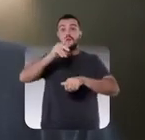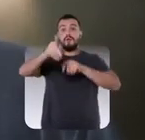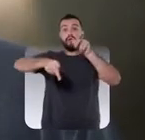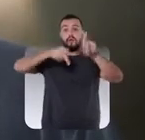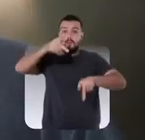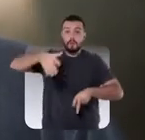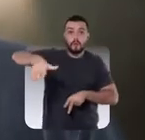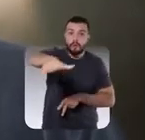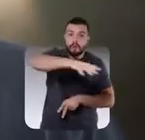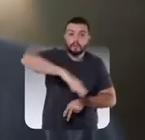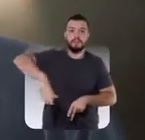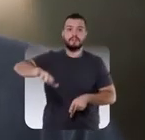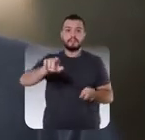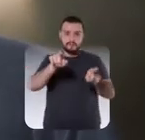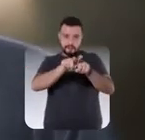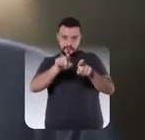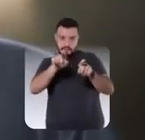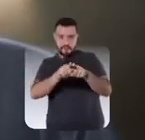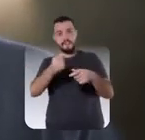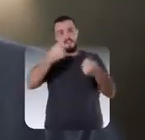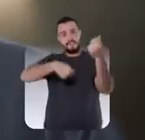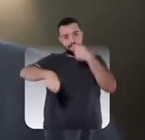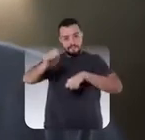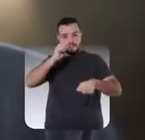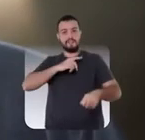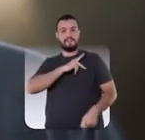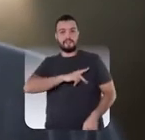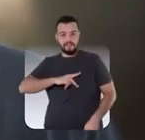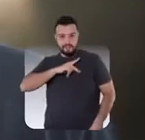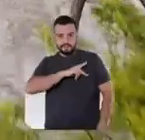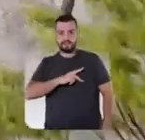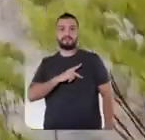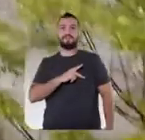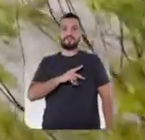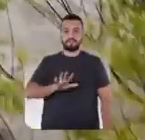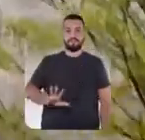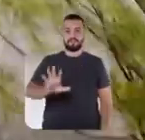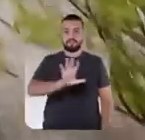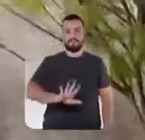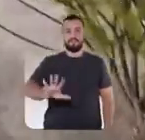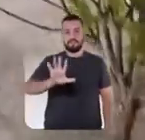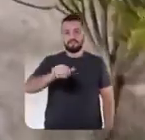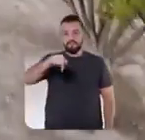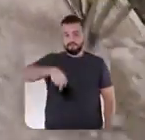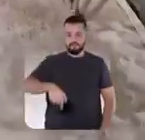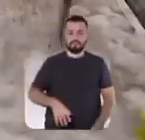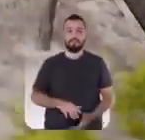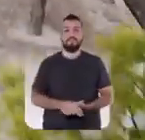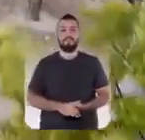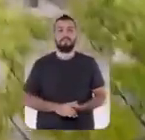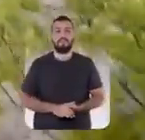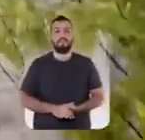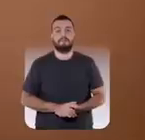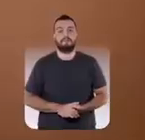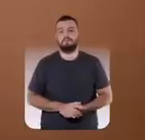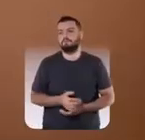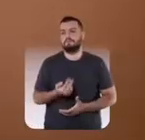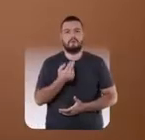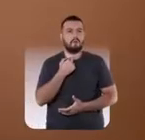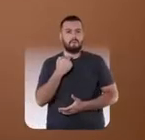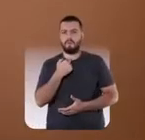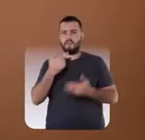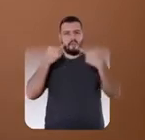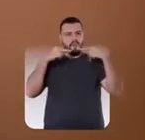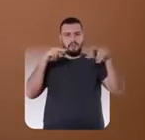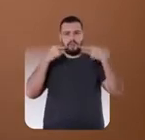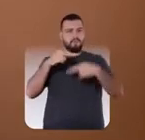administração pública, e ele está revolucionando não só Balsas, mas toda a região aqui da Regional de Balsas. O que eu não posso